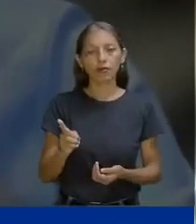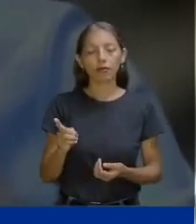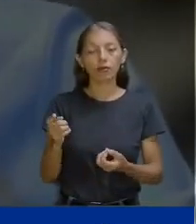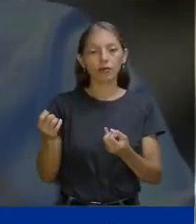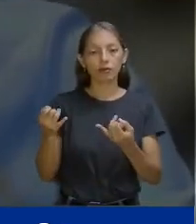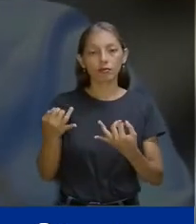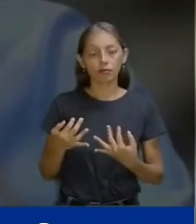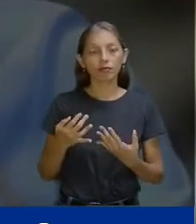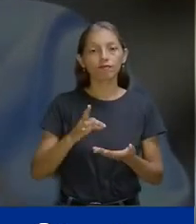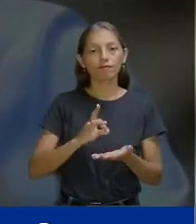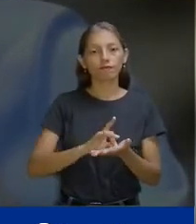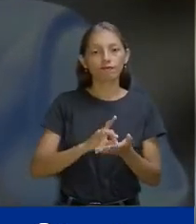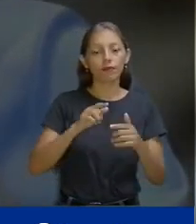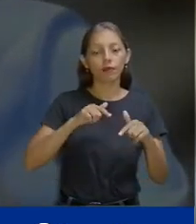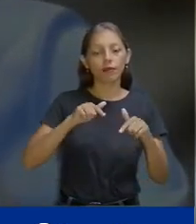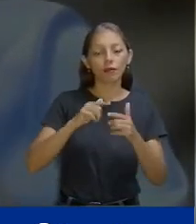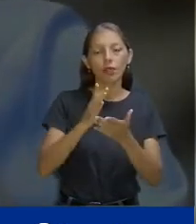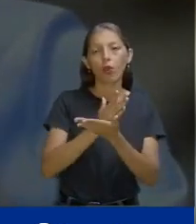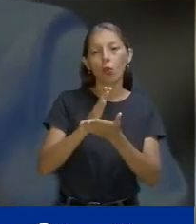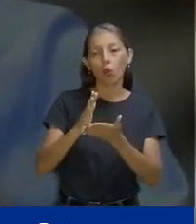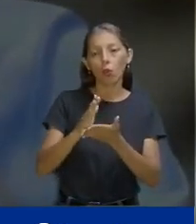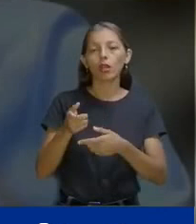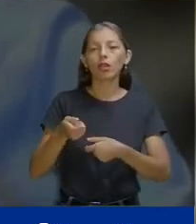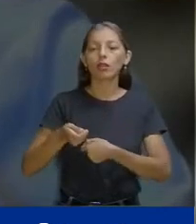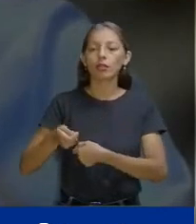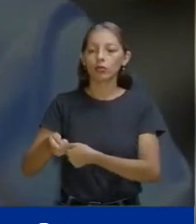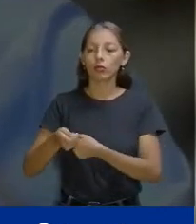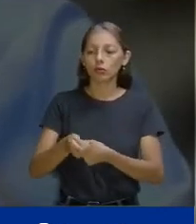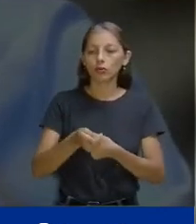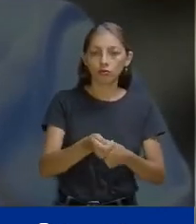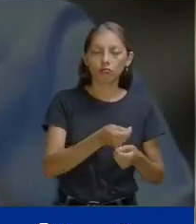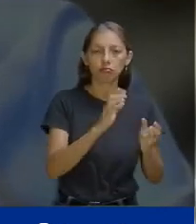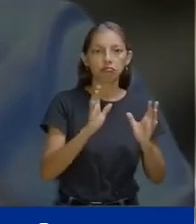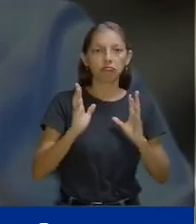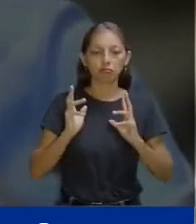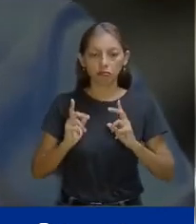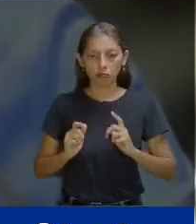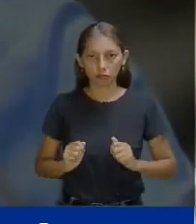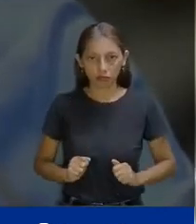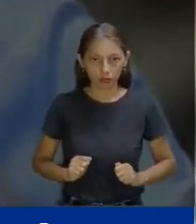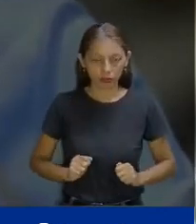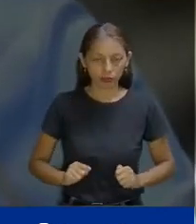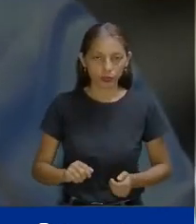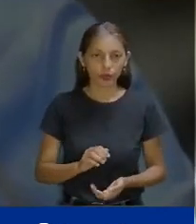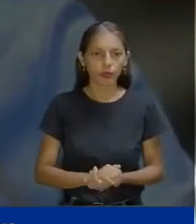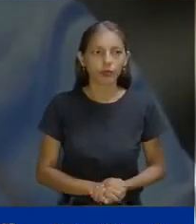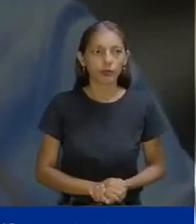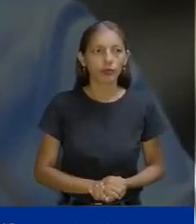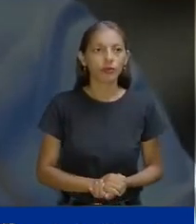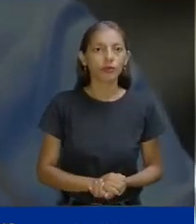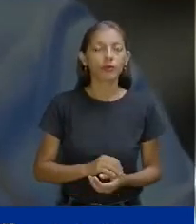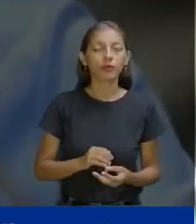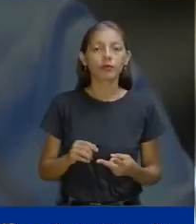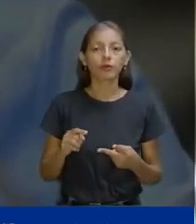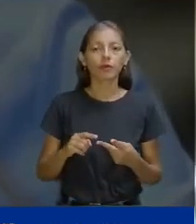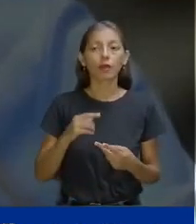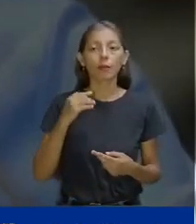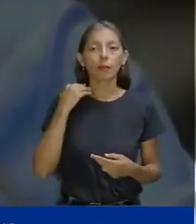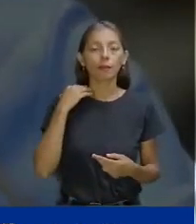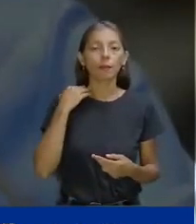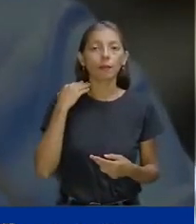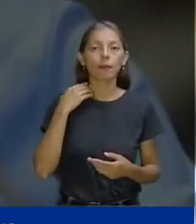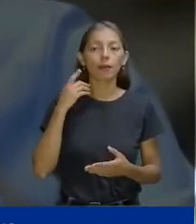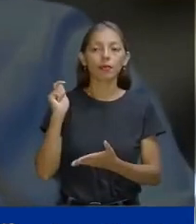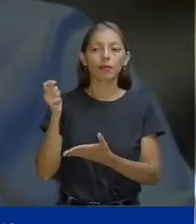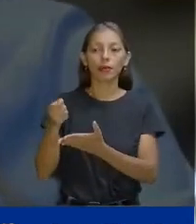serviços de faxineira, né, que foram realizados por Darlene René Pereira dos Santos, né? Os comprovantes bancários de pagamento